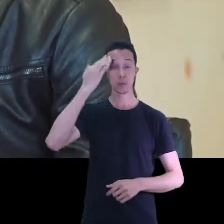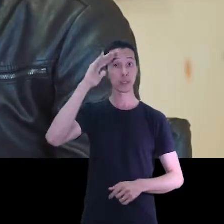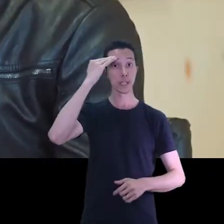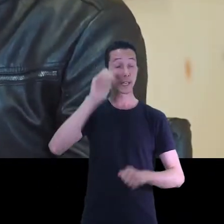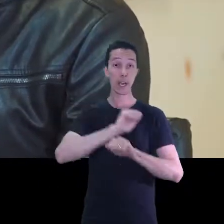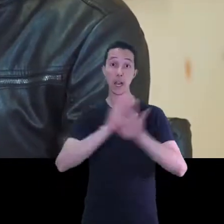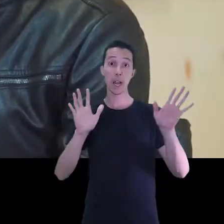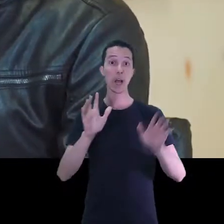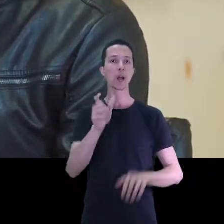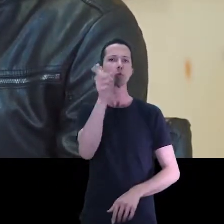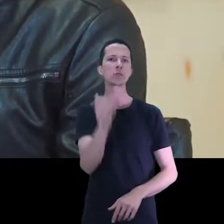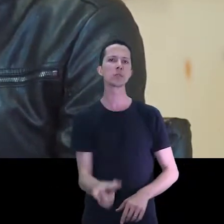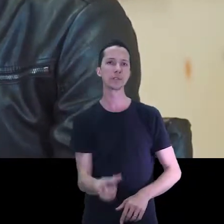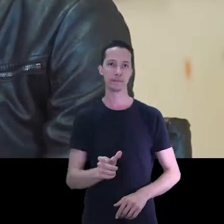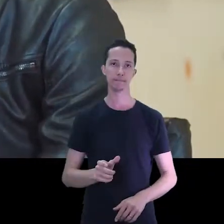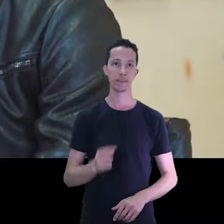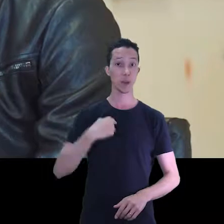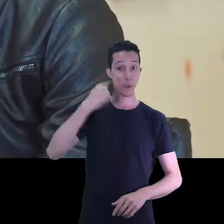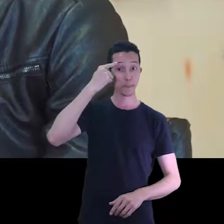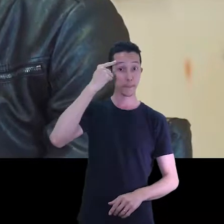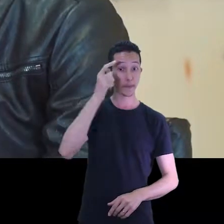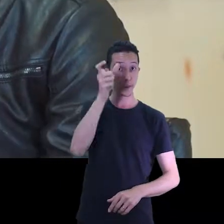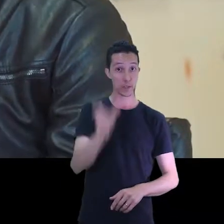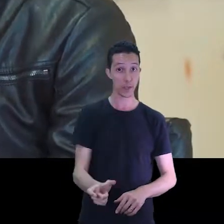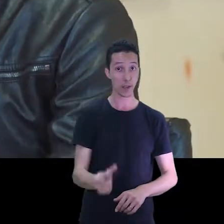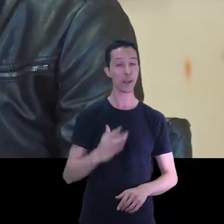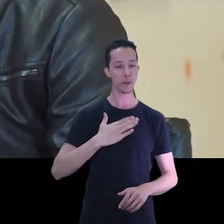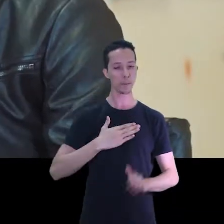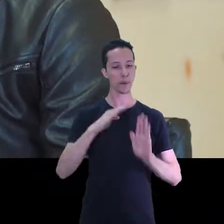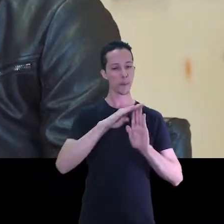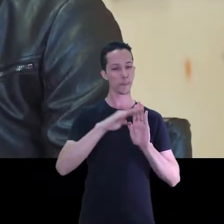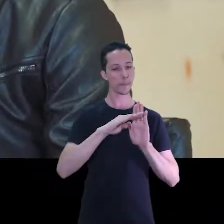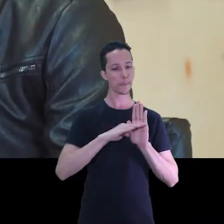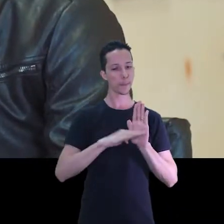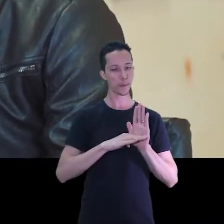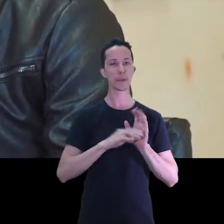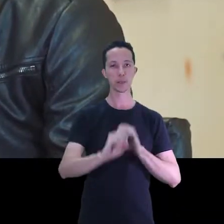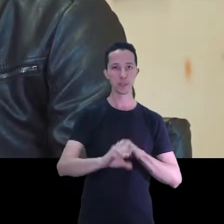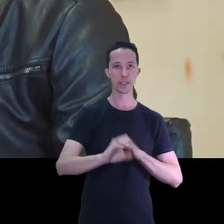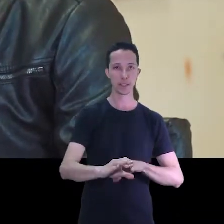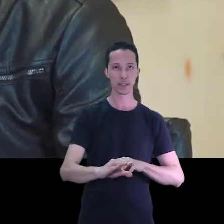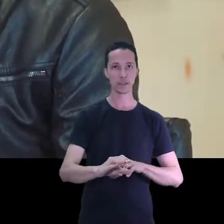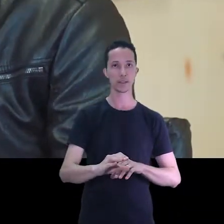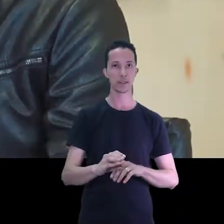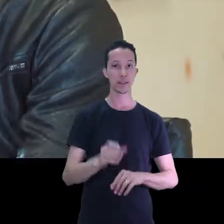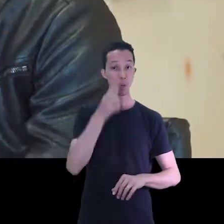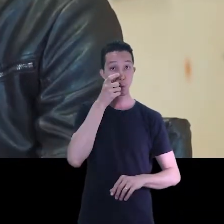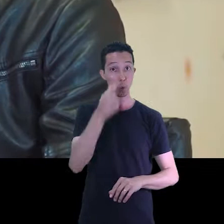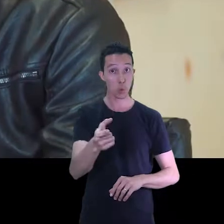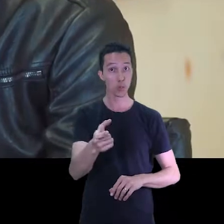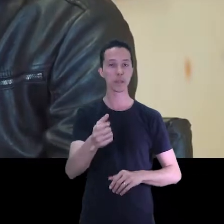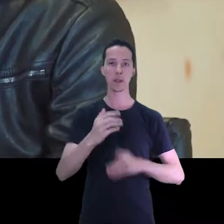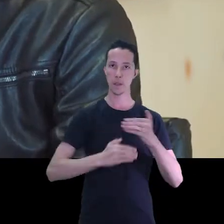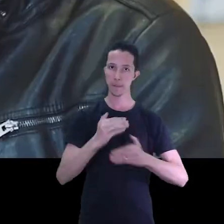eu escutar essa criança, eu preciso ter uma compreensão clara de quem é essa criança. A concepção que eu tenho da criança é o que vai delimitar e o que vai nortear as minhas